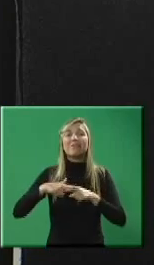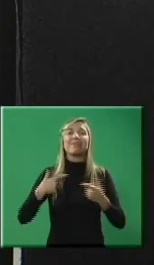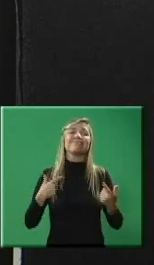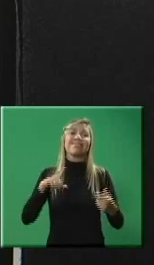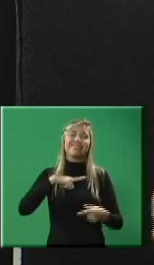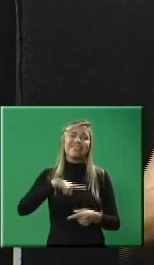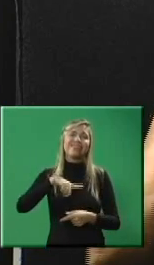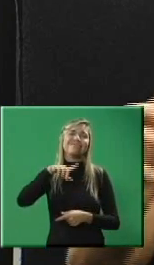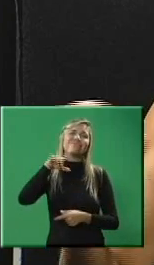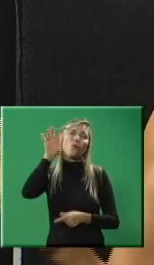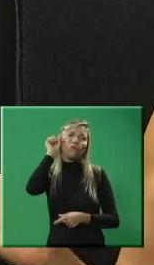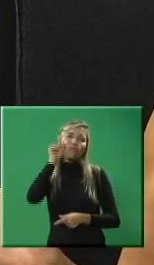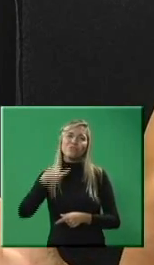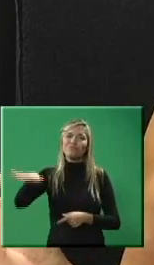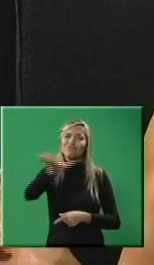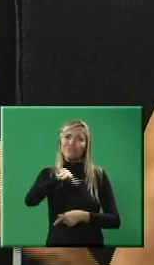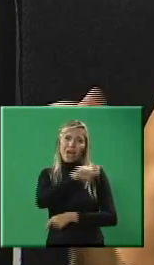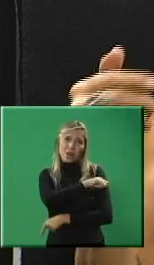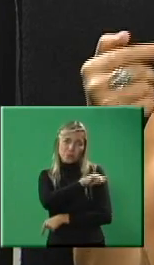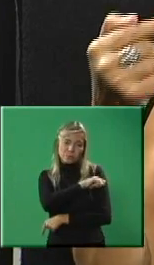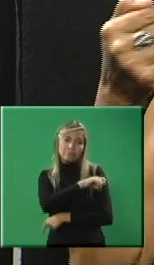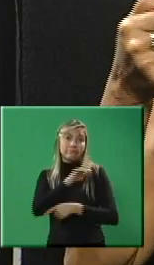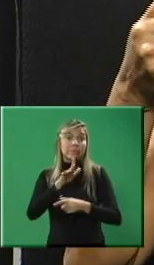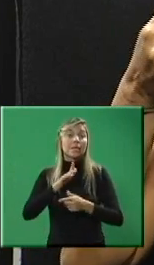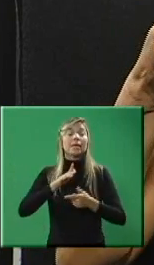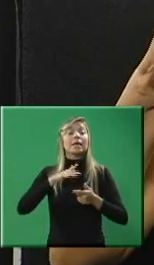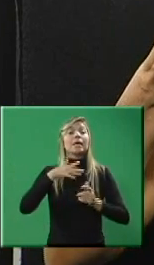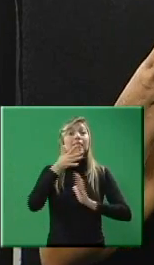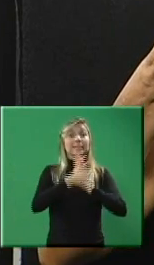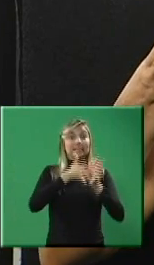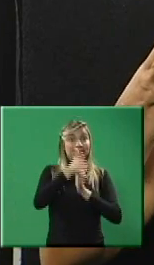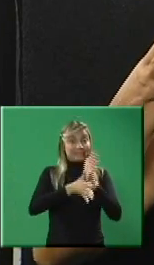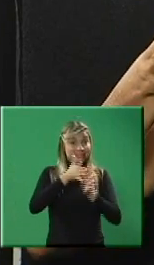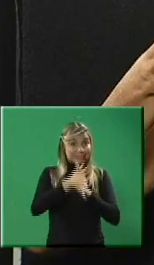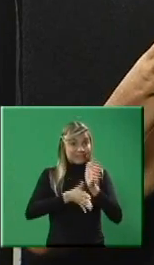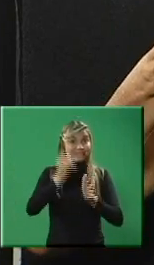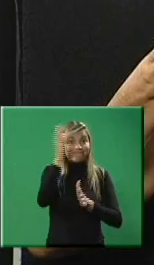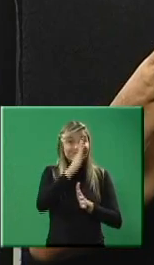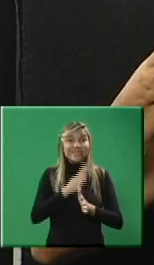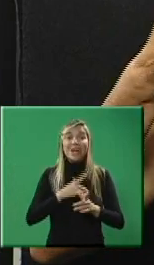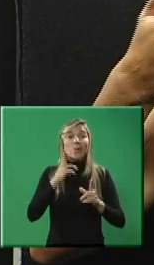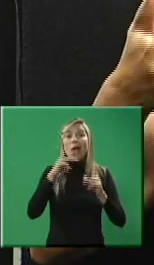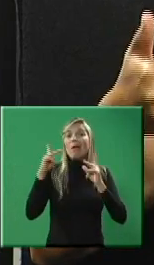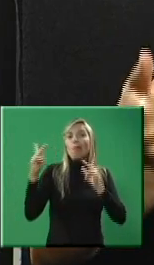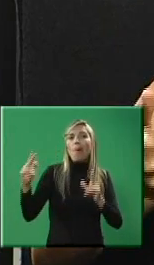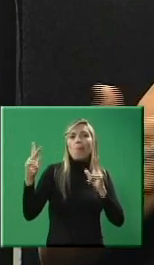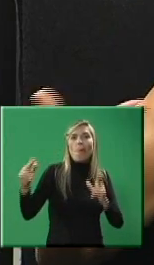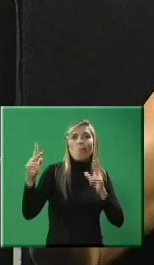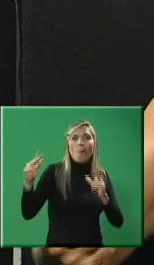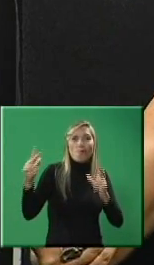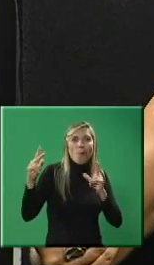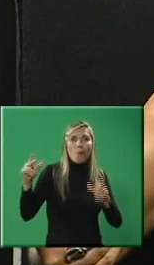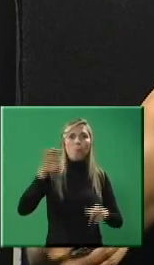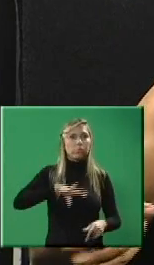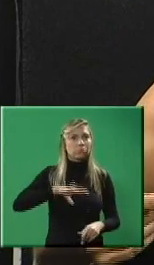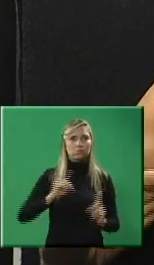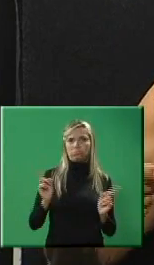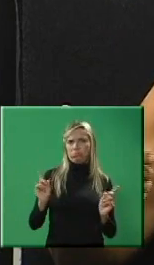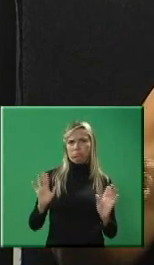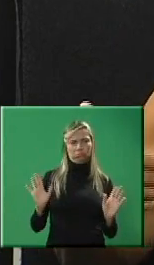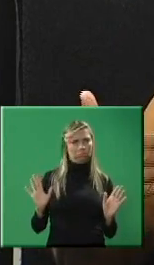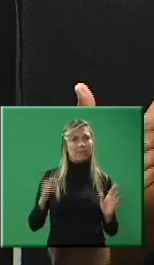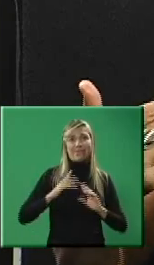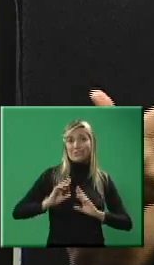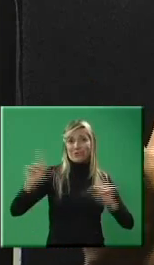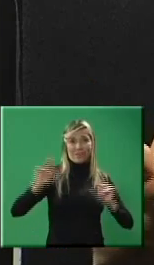surdos e ouvintes, e a língua de sinais, ela não é concomitante à língua oral, ela não se dá da mesma forma.